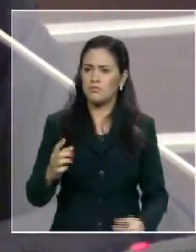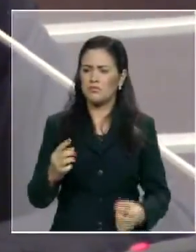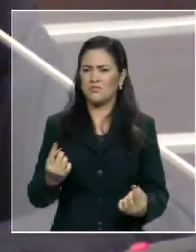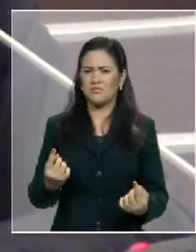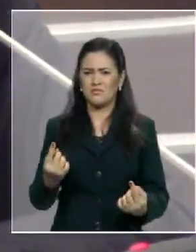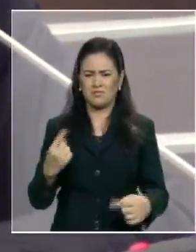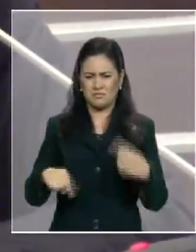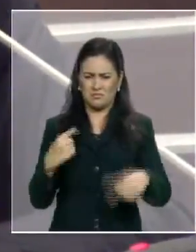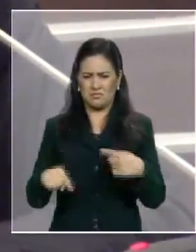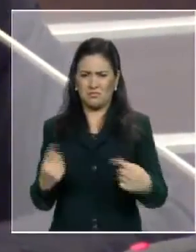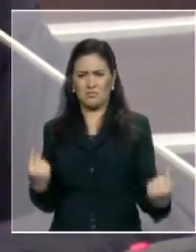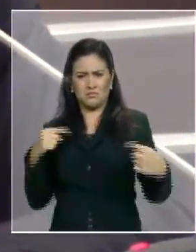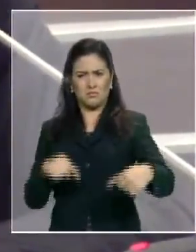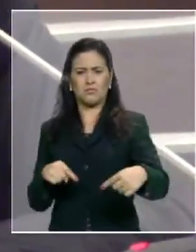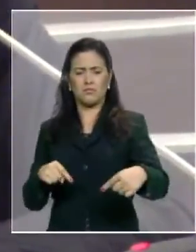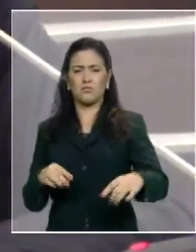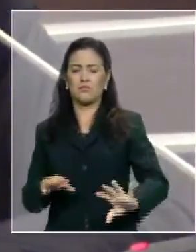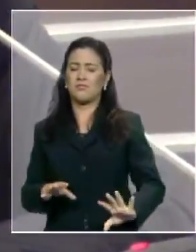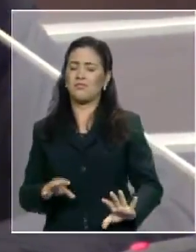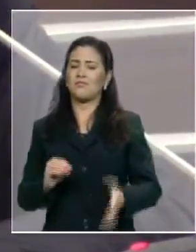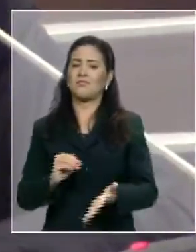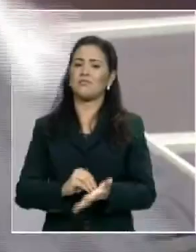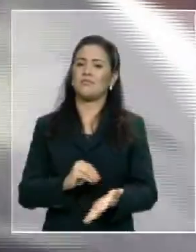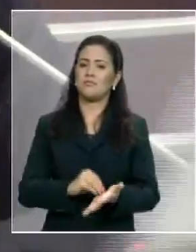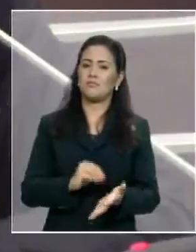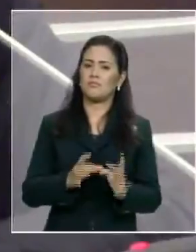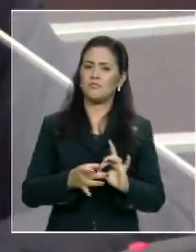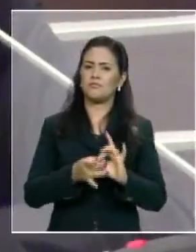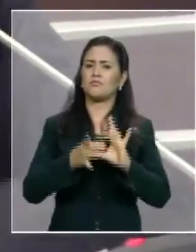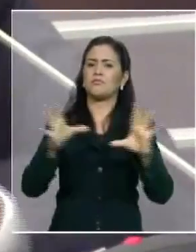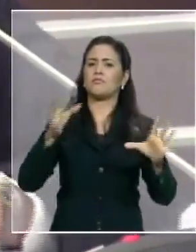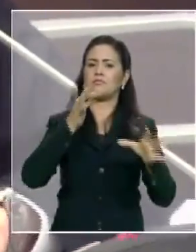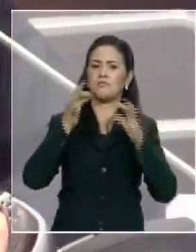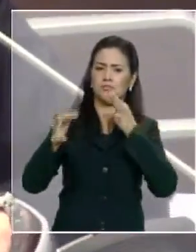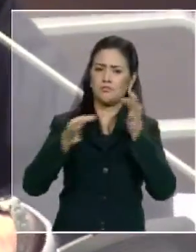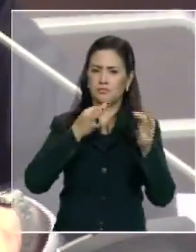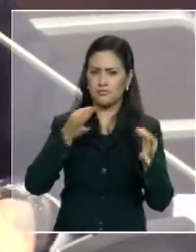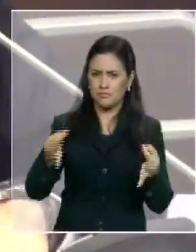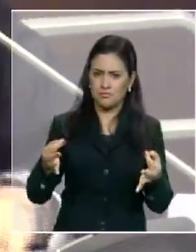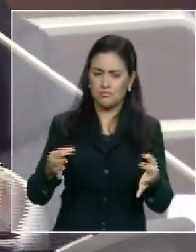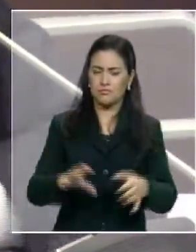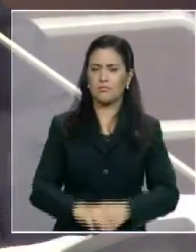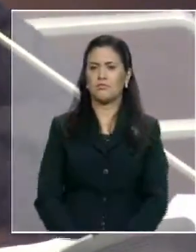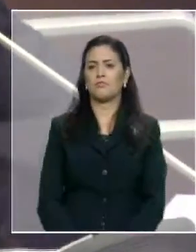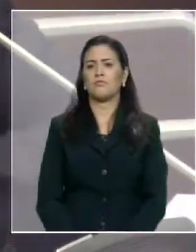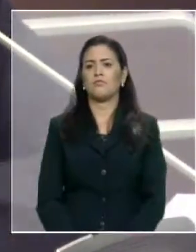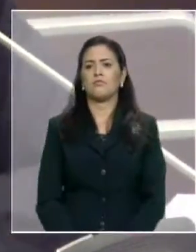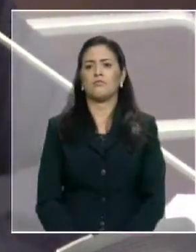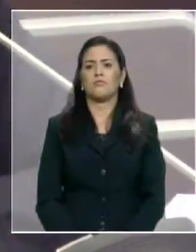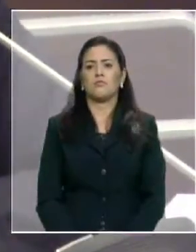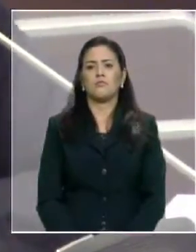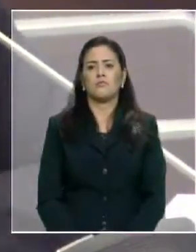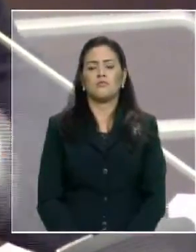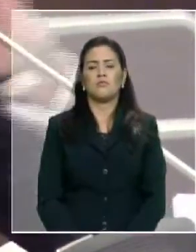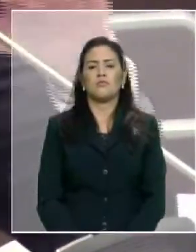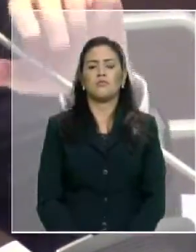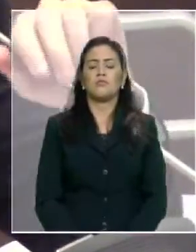democracia. É um estado que não é republicano. E falando sobre governo